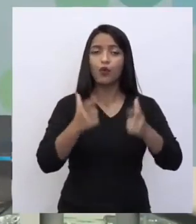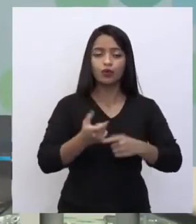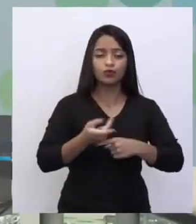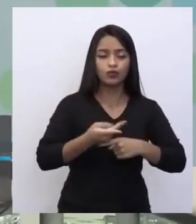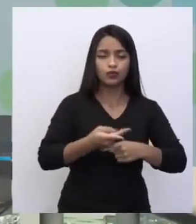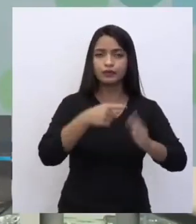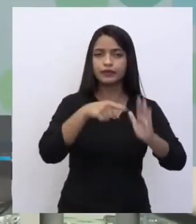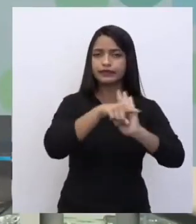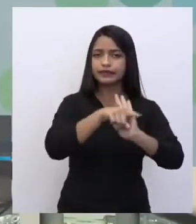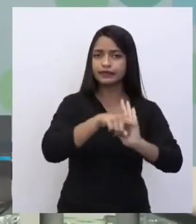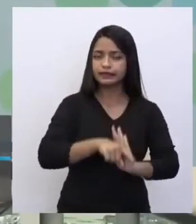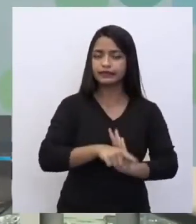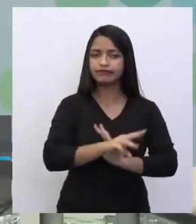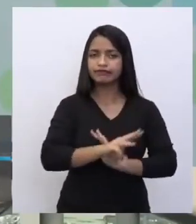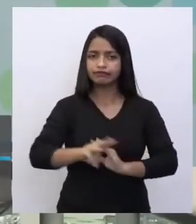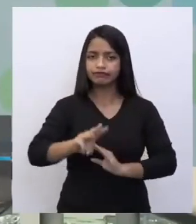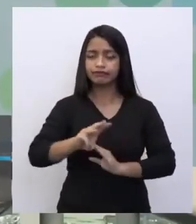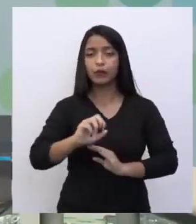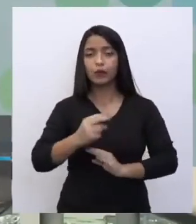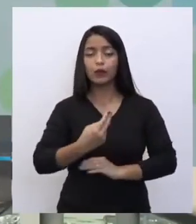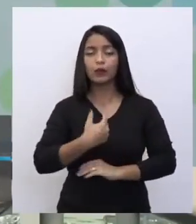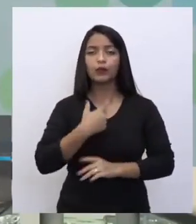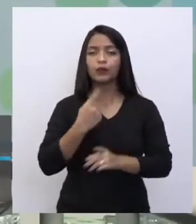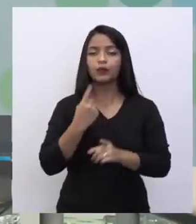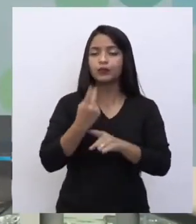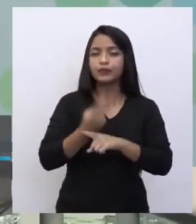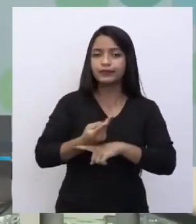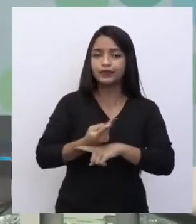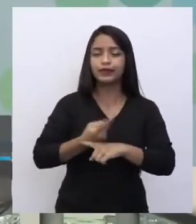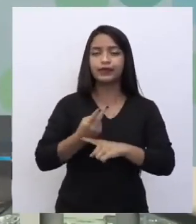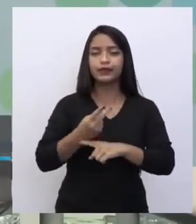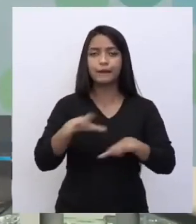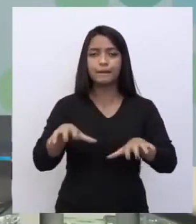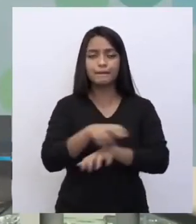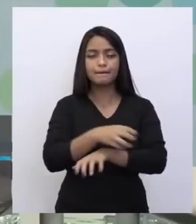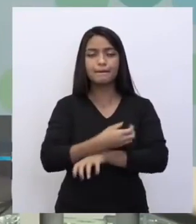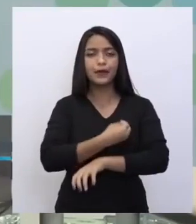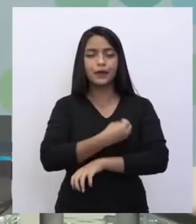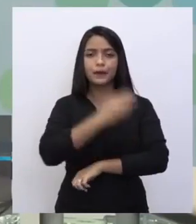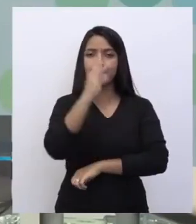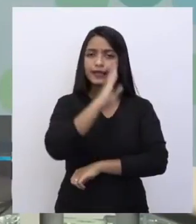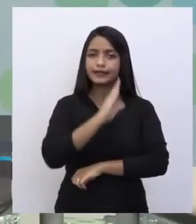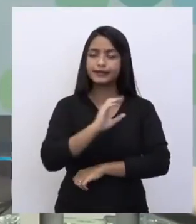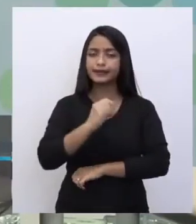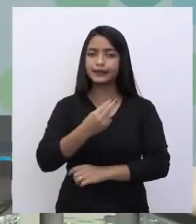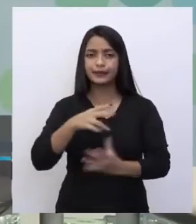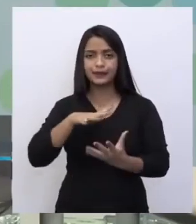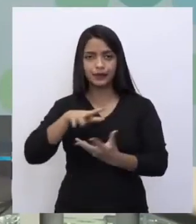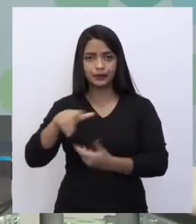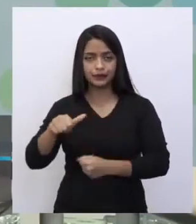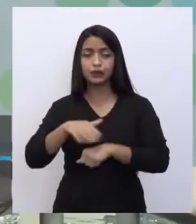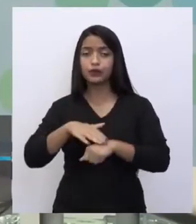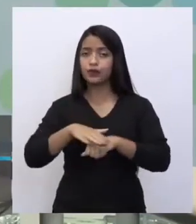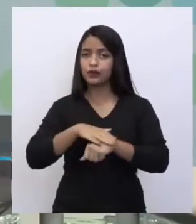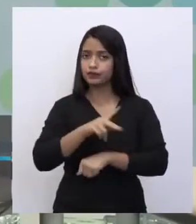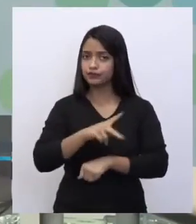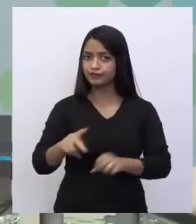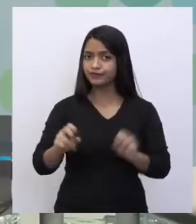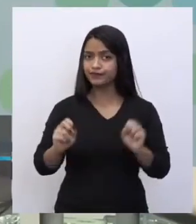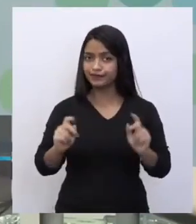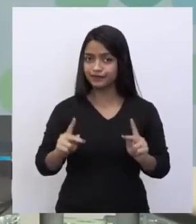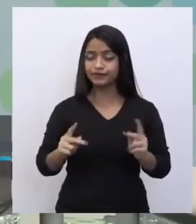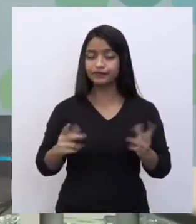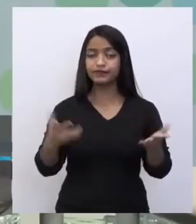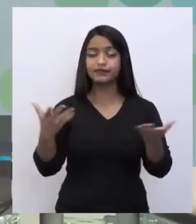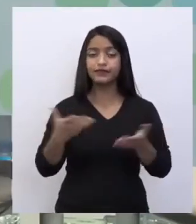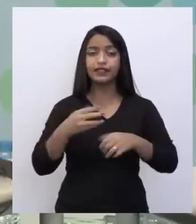ou até mesmo qual bioma pesquisar, né? Se vai ser do Brasil ou do mundo, converse aí com seus professores. E aí vem uma dica